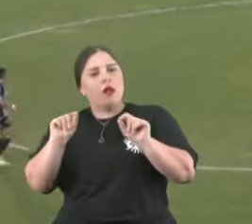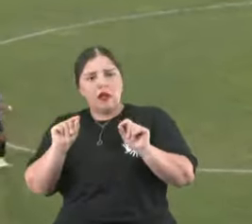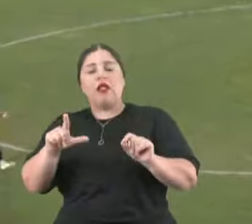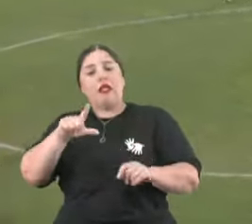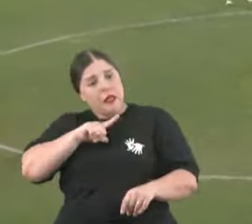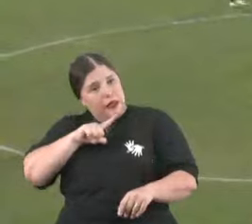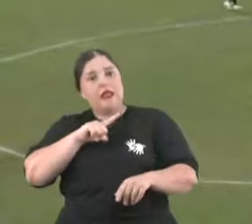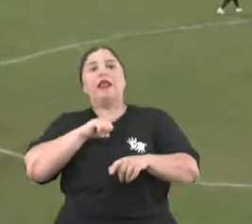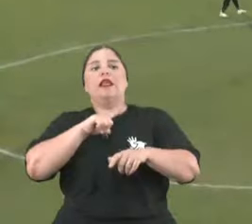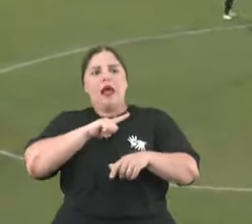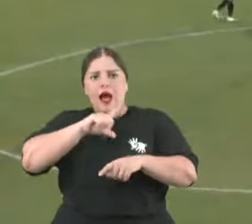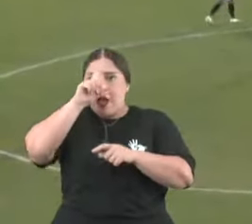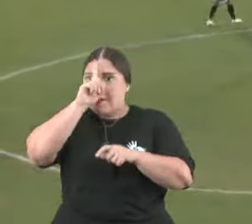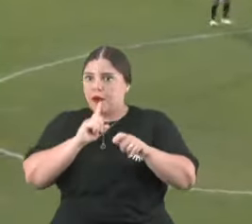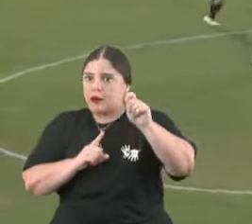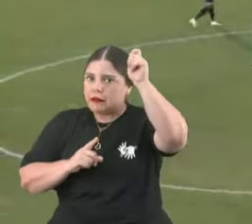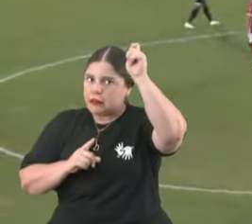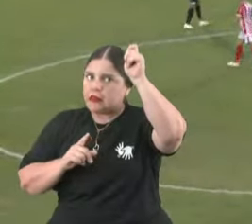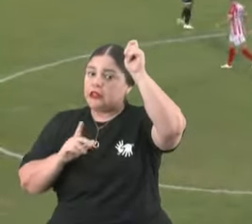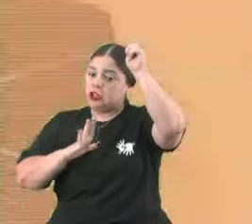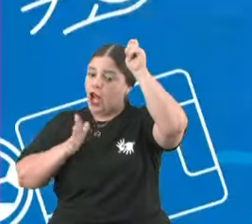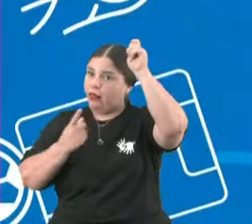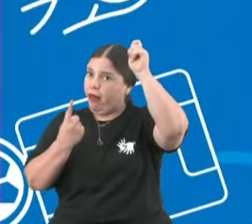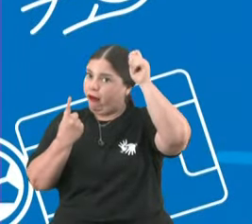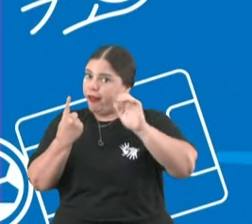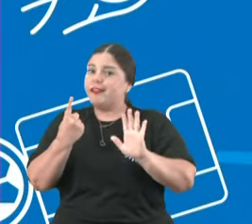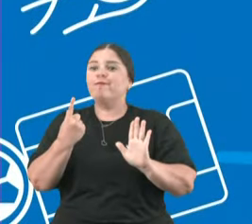Henrique? É verdade.